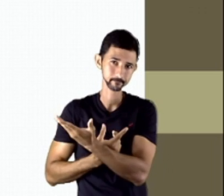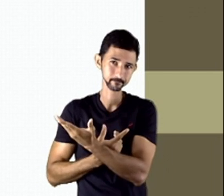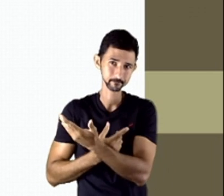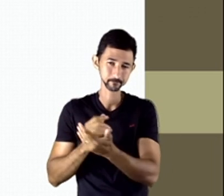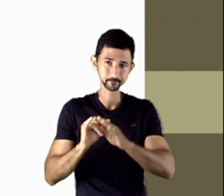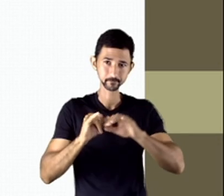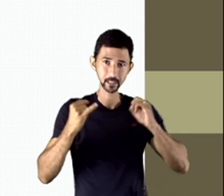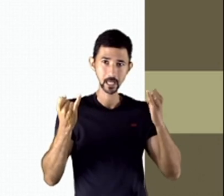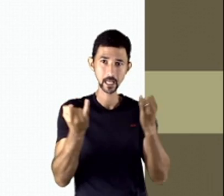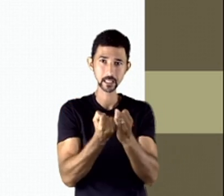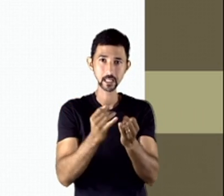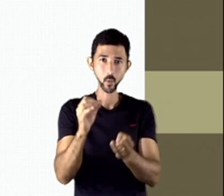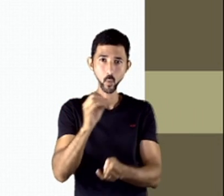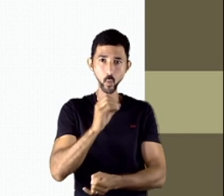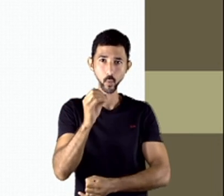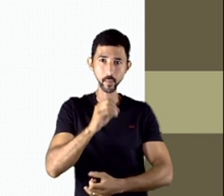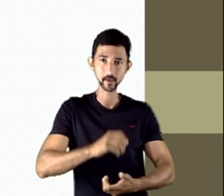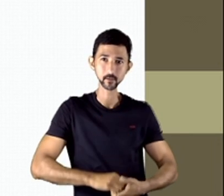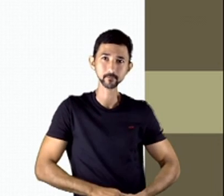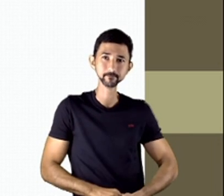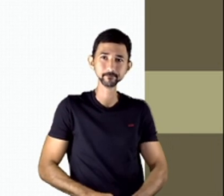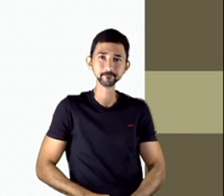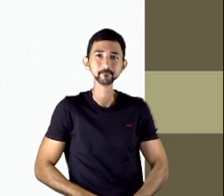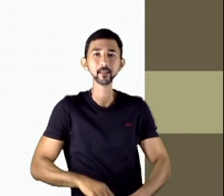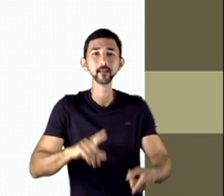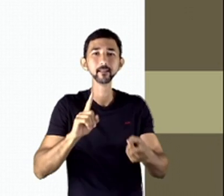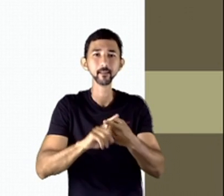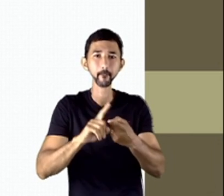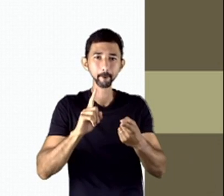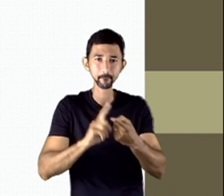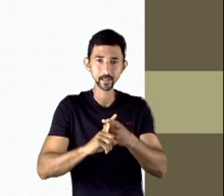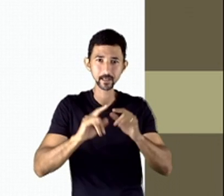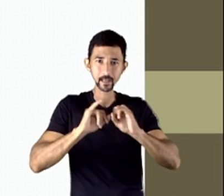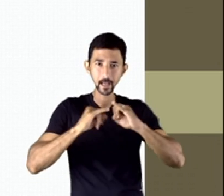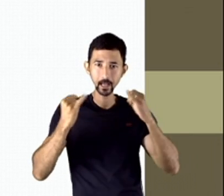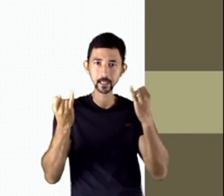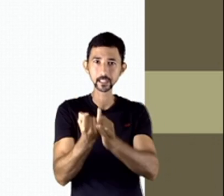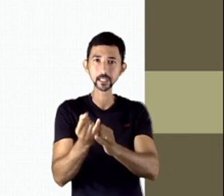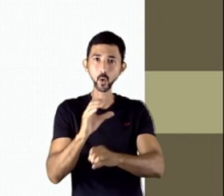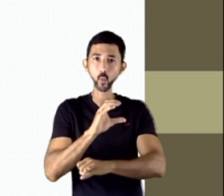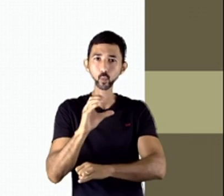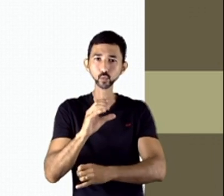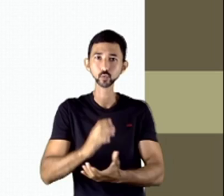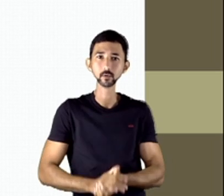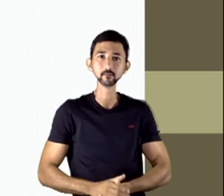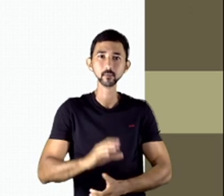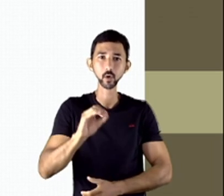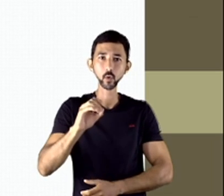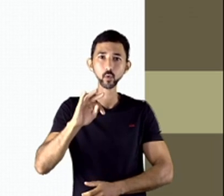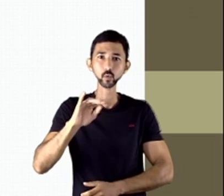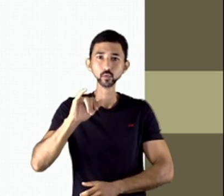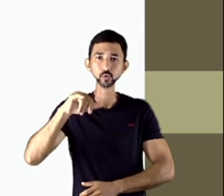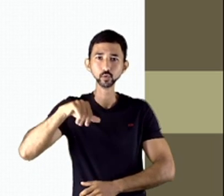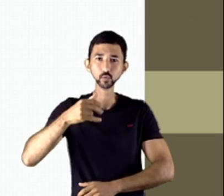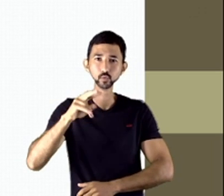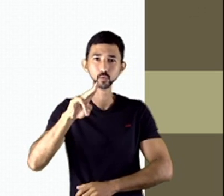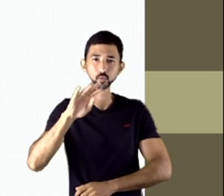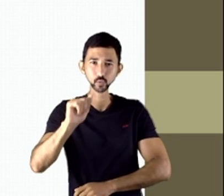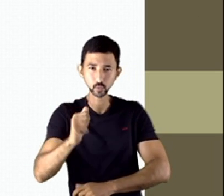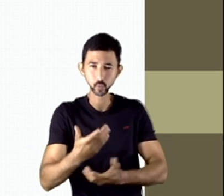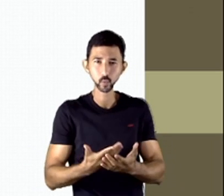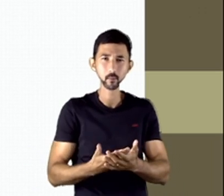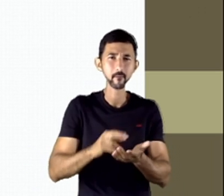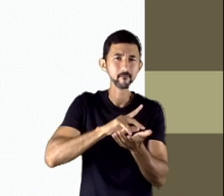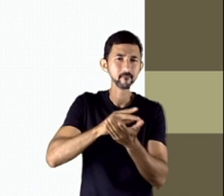Outeiro e também a Ilha de Cotijuba. Já visitaram a Ilha de Cotijuba, a famosa Praia do Vai Quem Quer, Praia